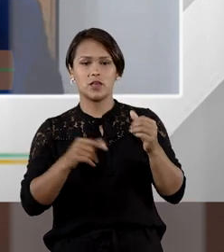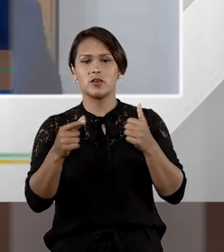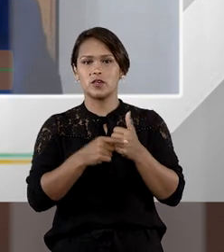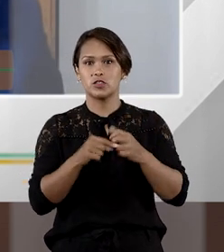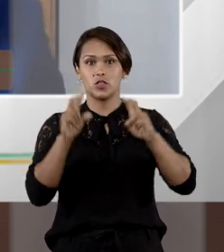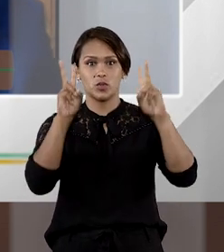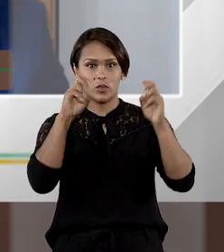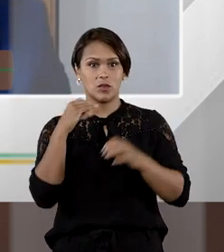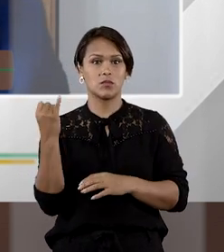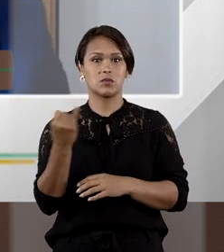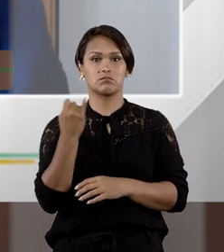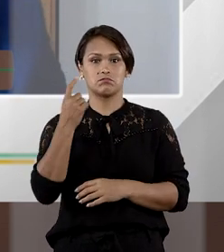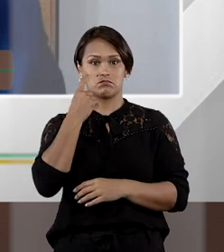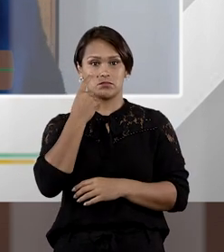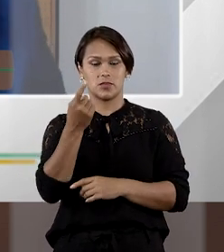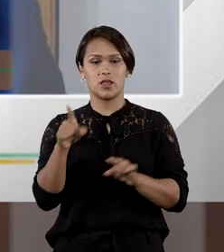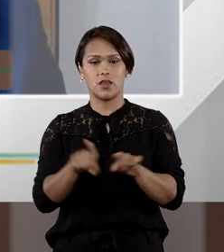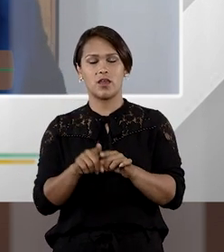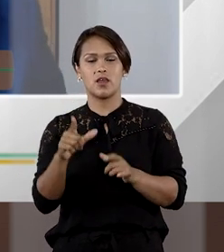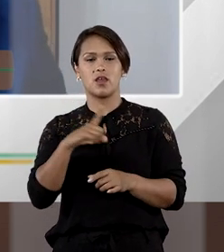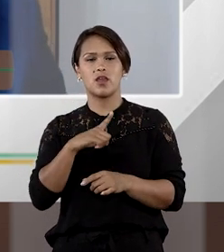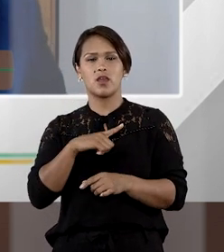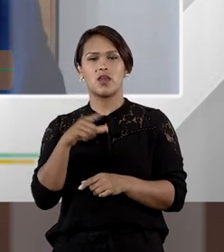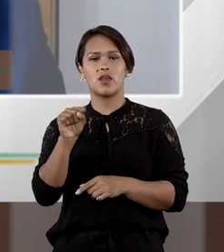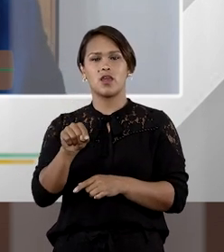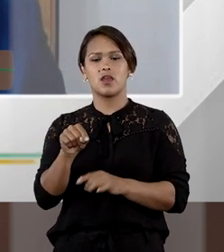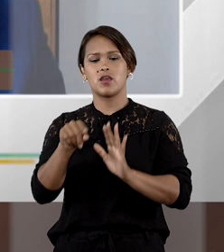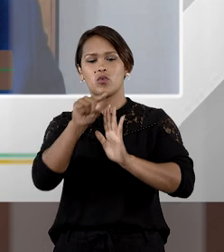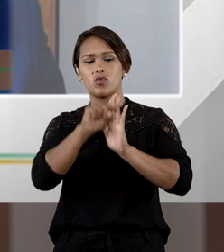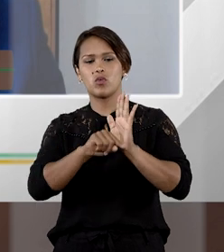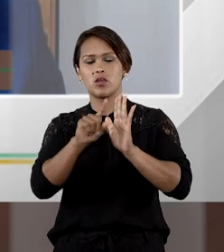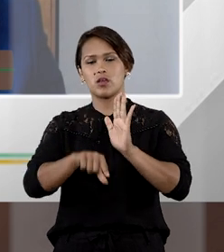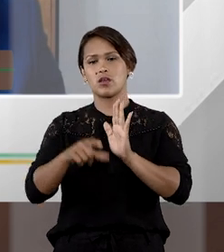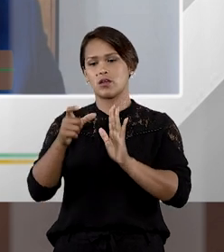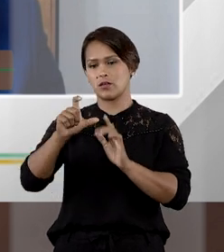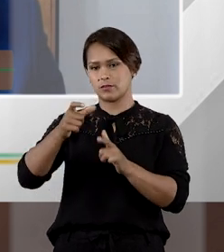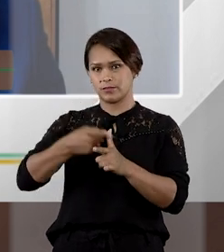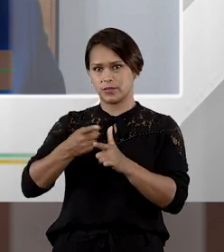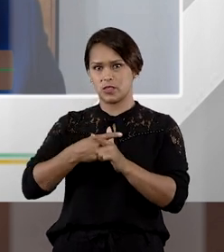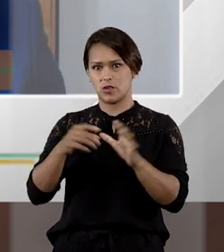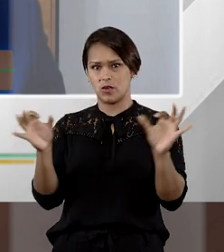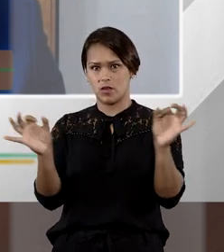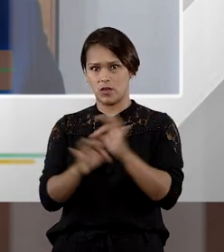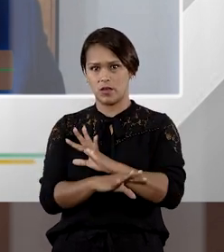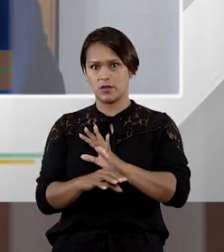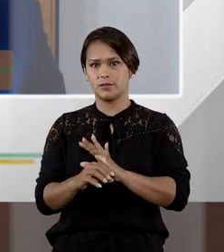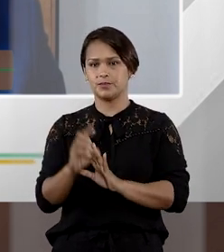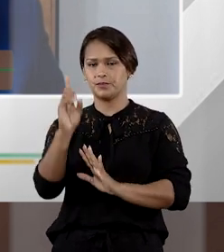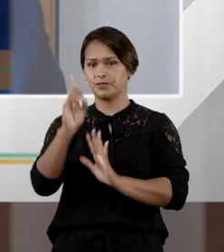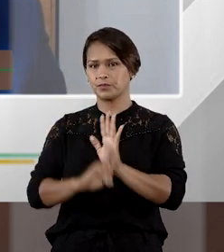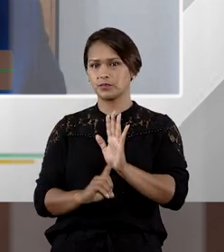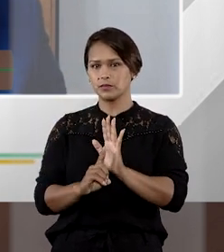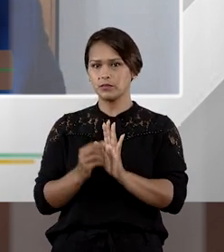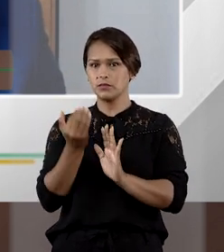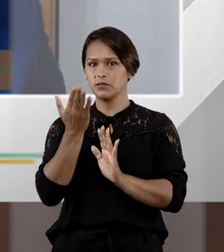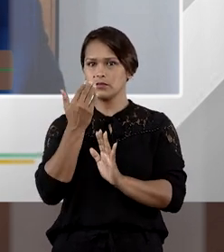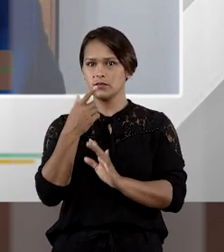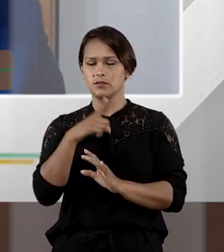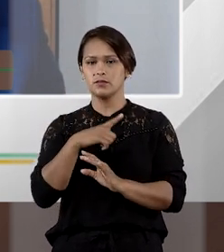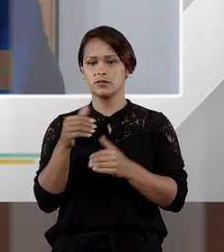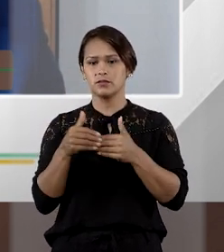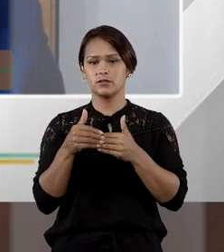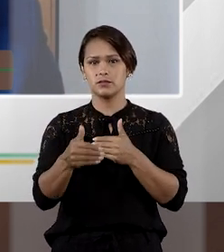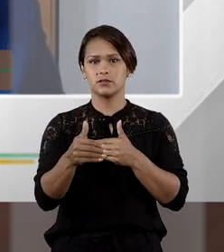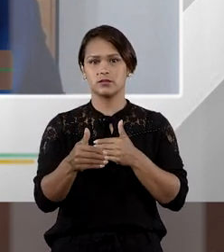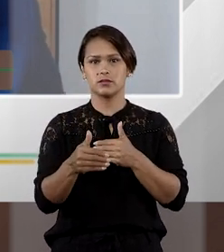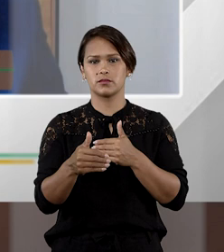tema interessante. Ele prevê que, em relação ao credor, cessa o direito a alimentos se ele tiver um